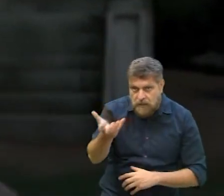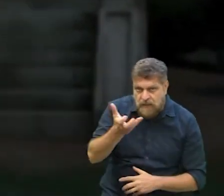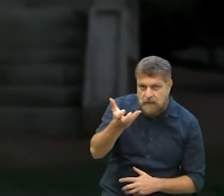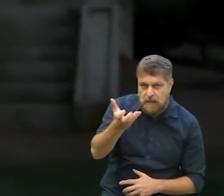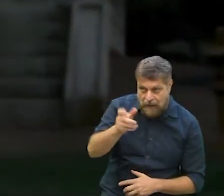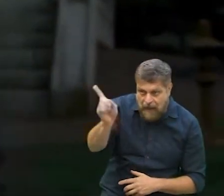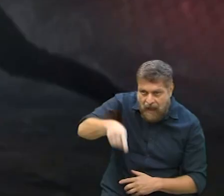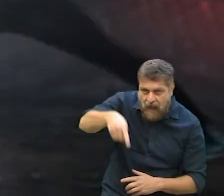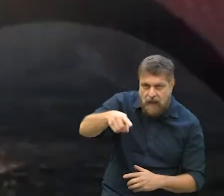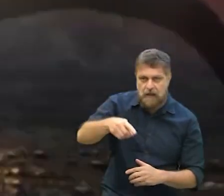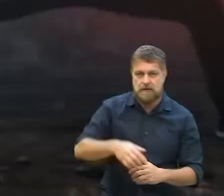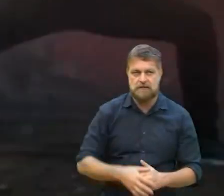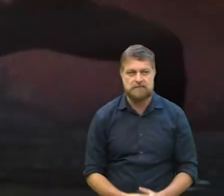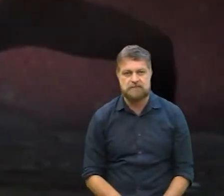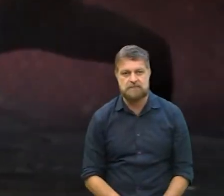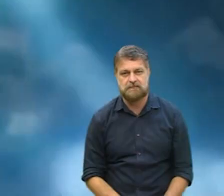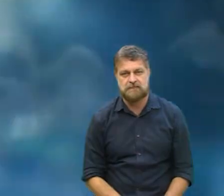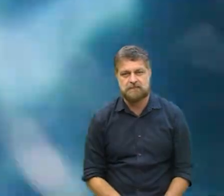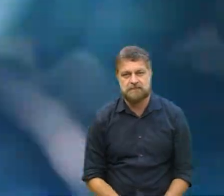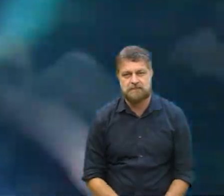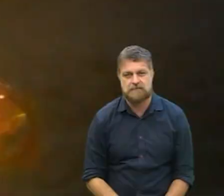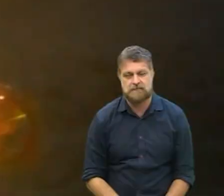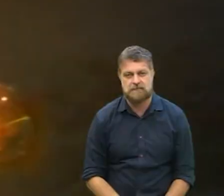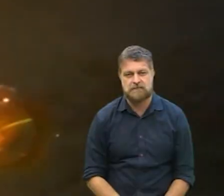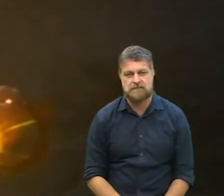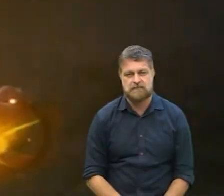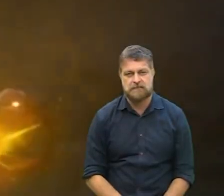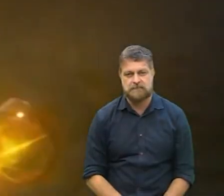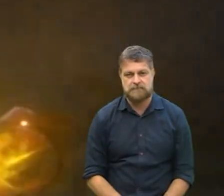É isso que você queria!